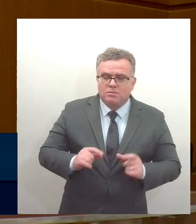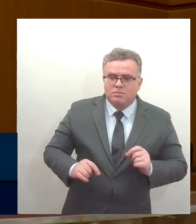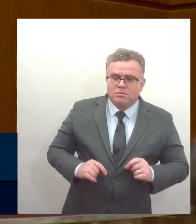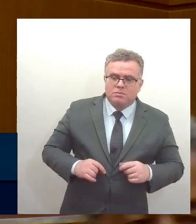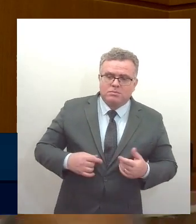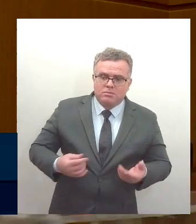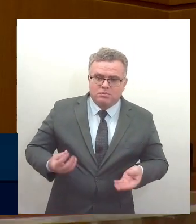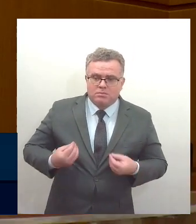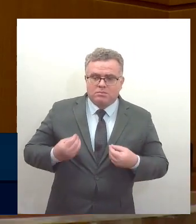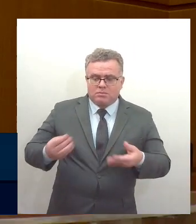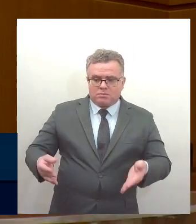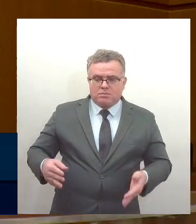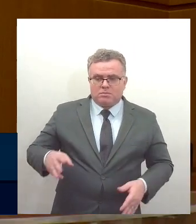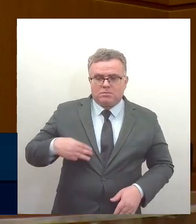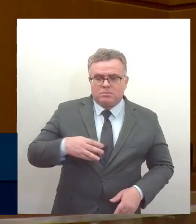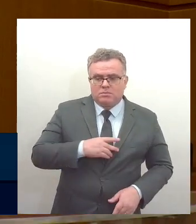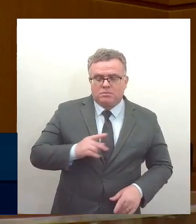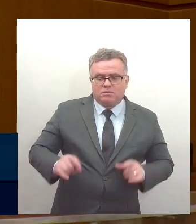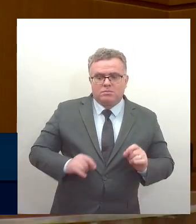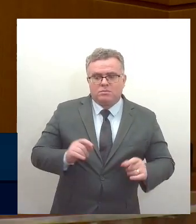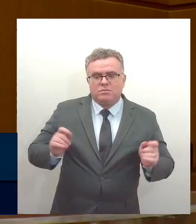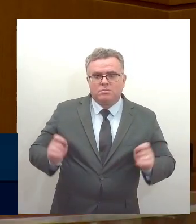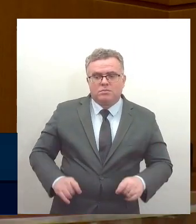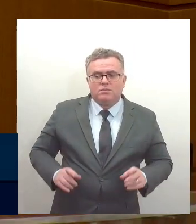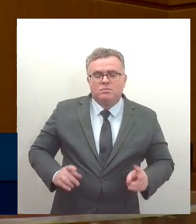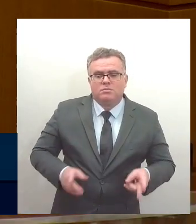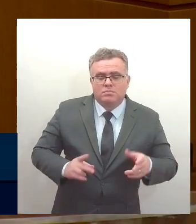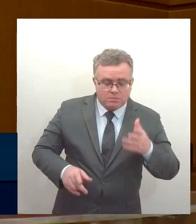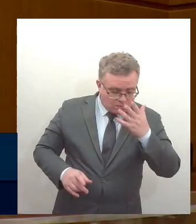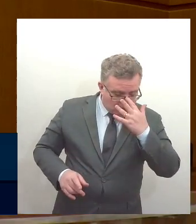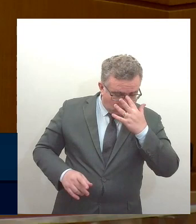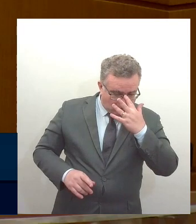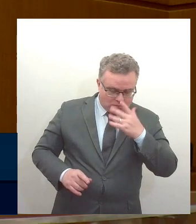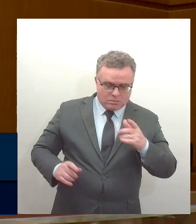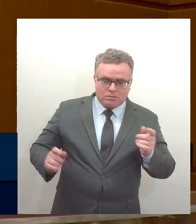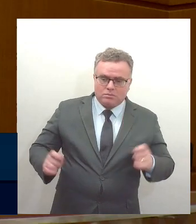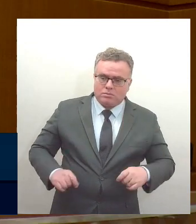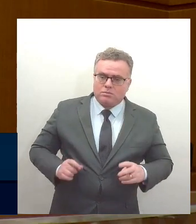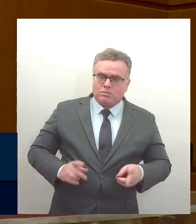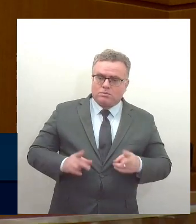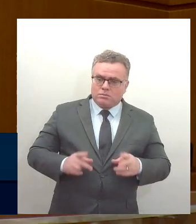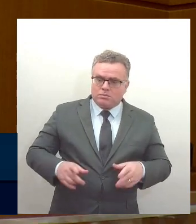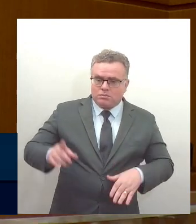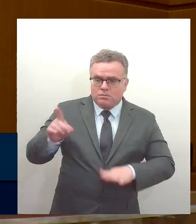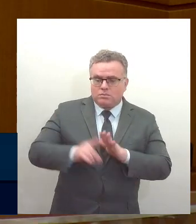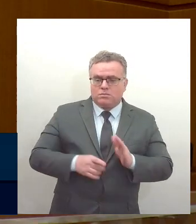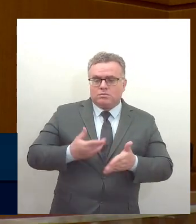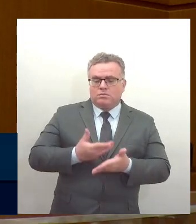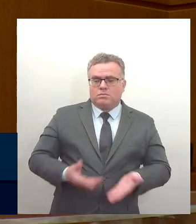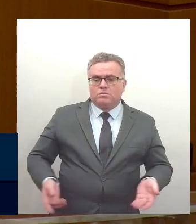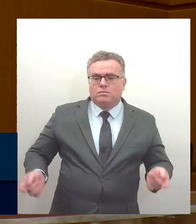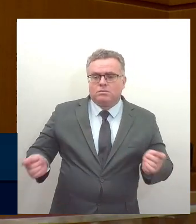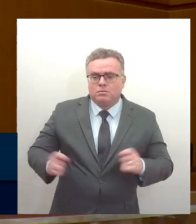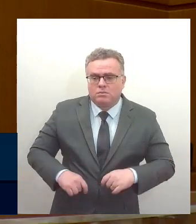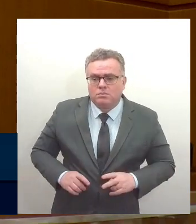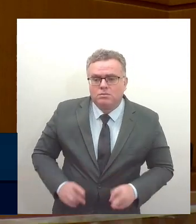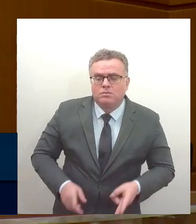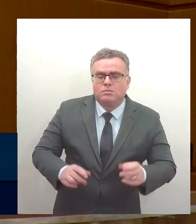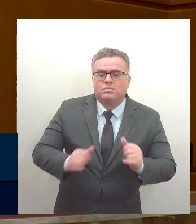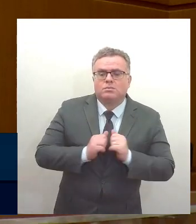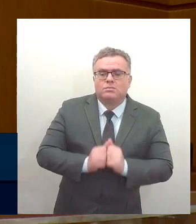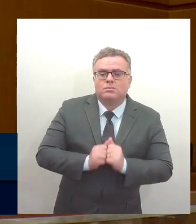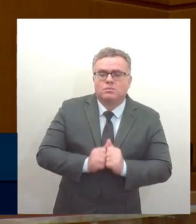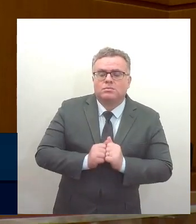que a instituição, fundamental na garantia de direitos, pudesse acompanhar a devida execução do programa nos municípios